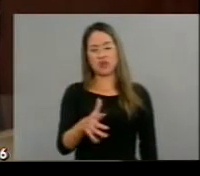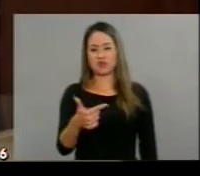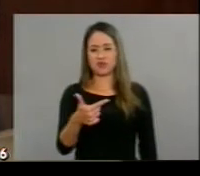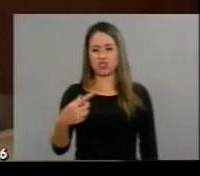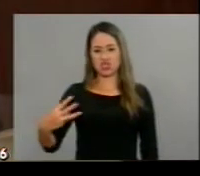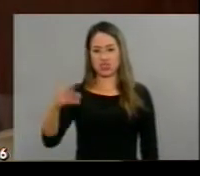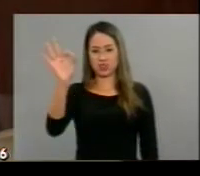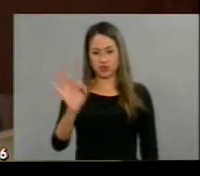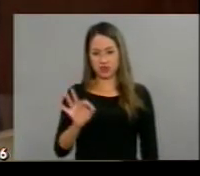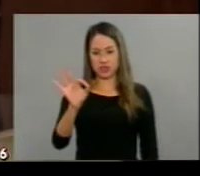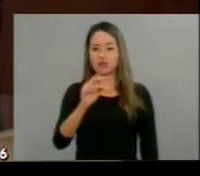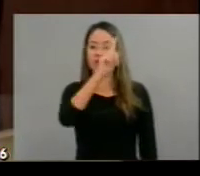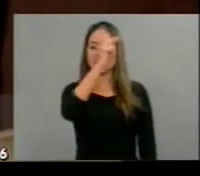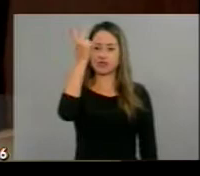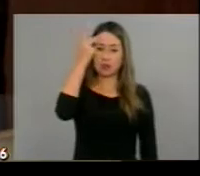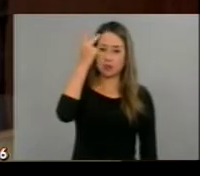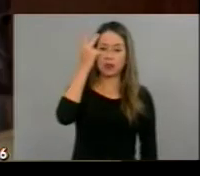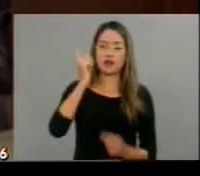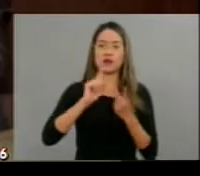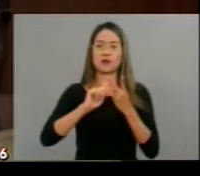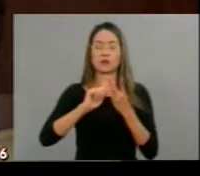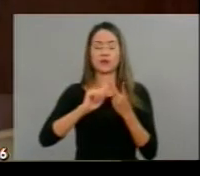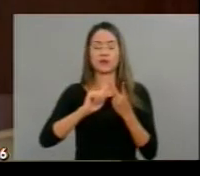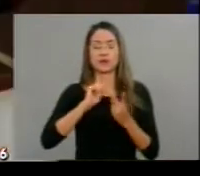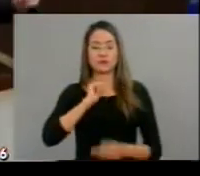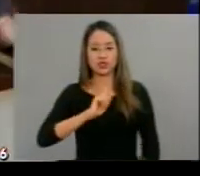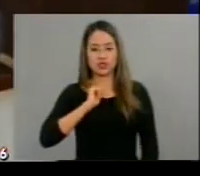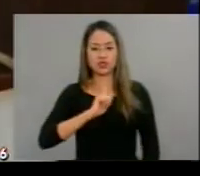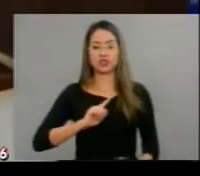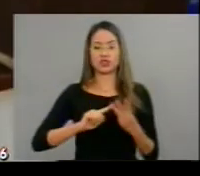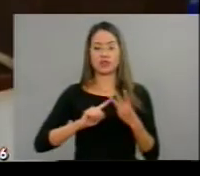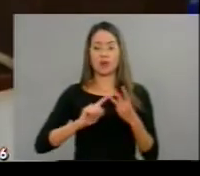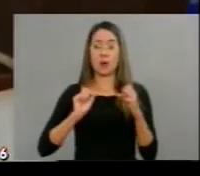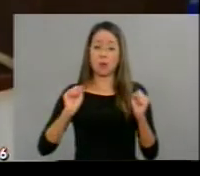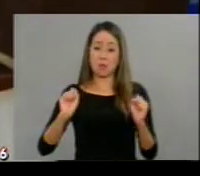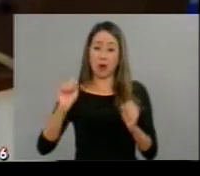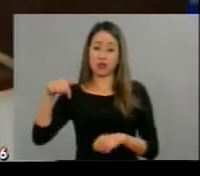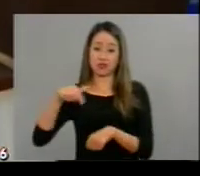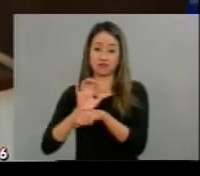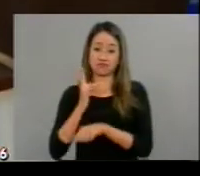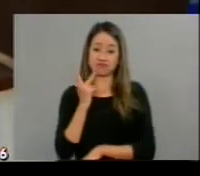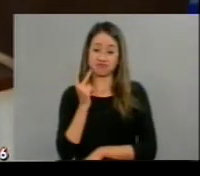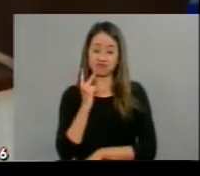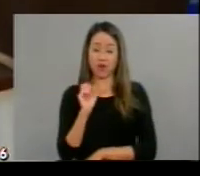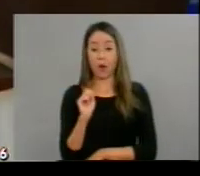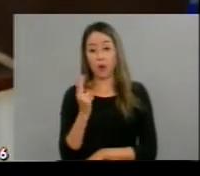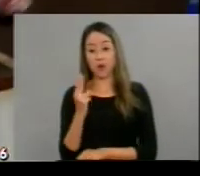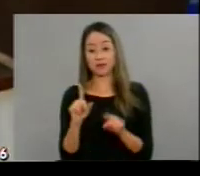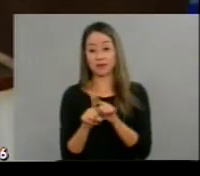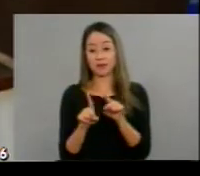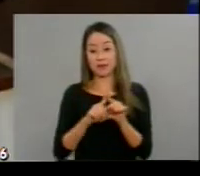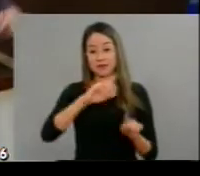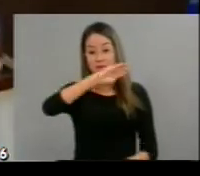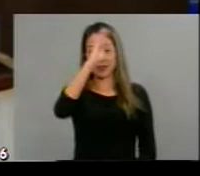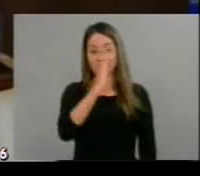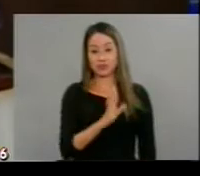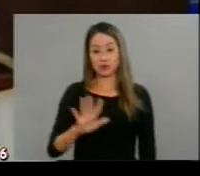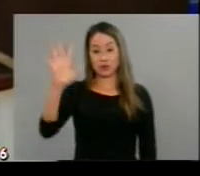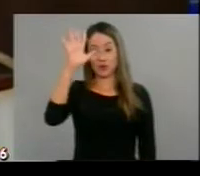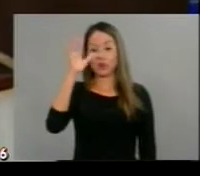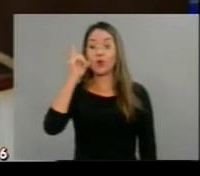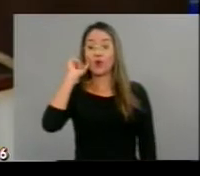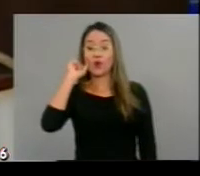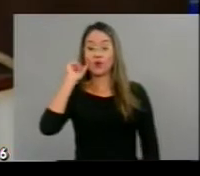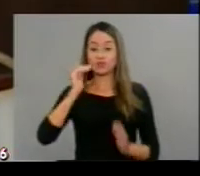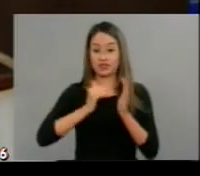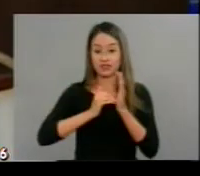São Paulo, é assim hoje em Minas, e pode ser assim no Ceará, e pode ser na União. Ontem no Senado, o professor Maria estava no Senado